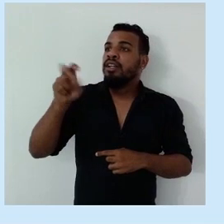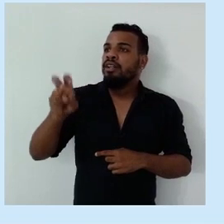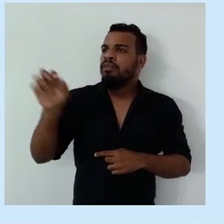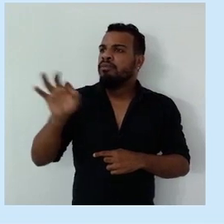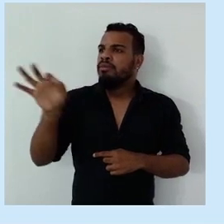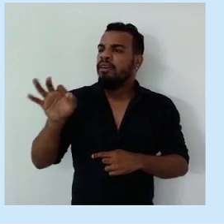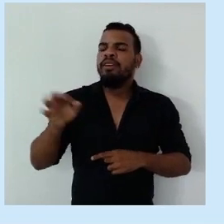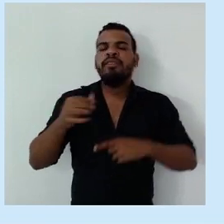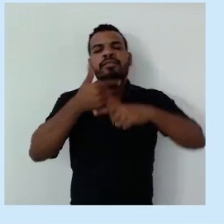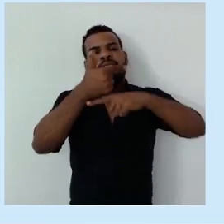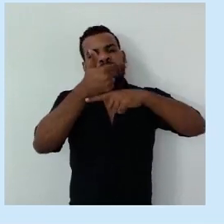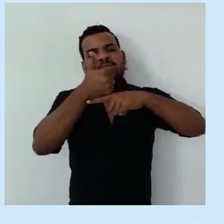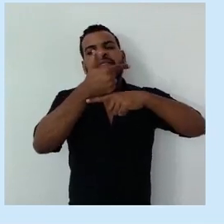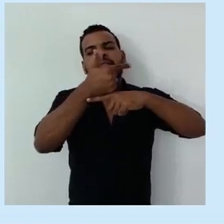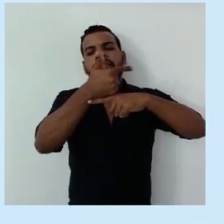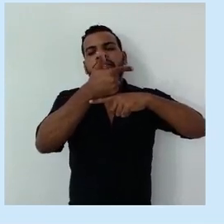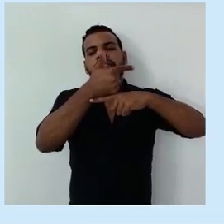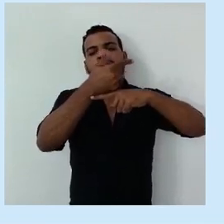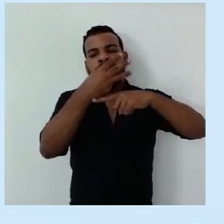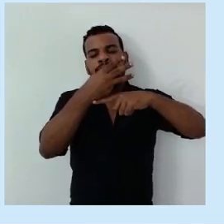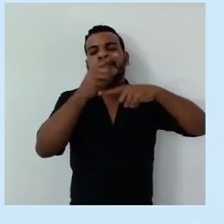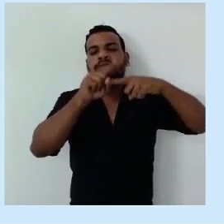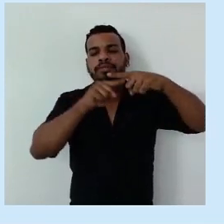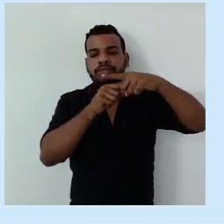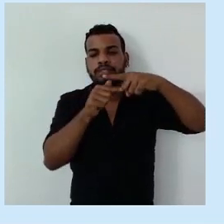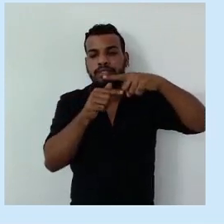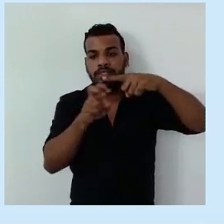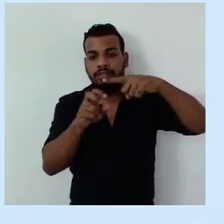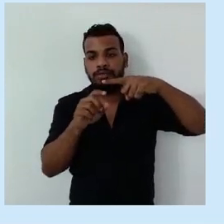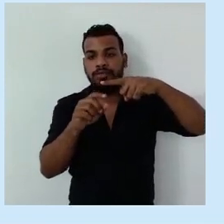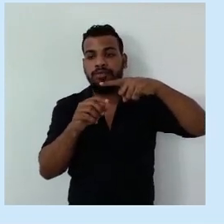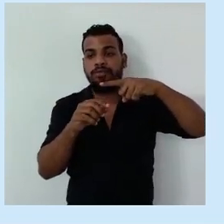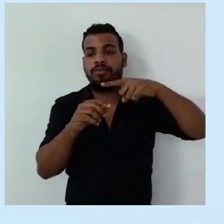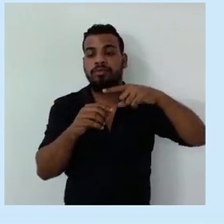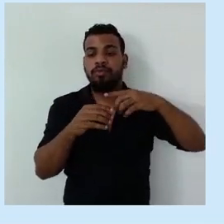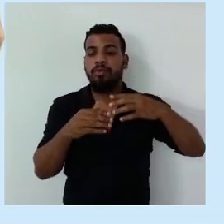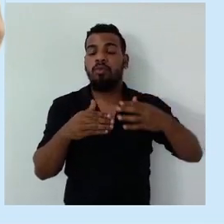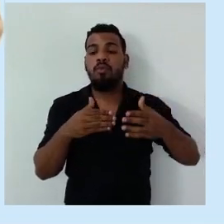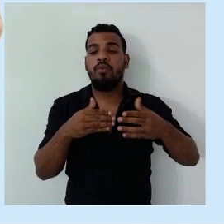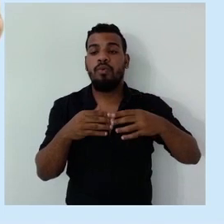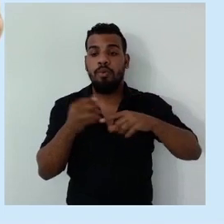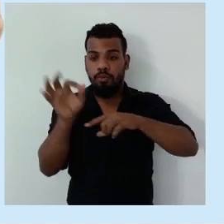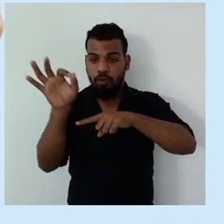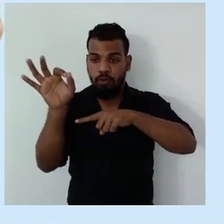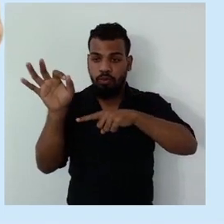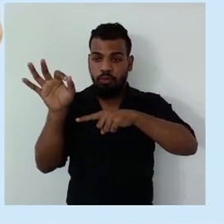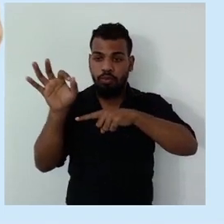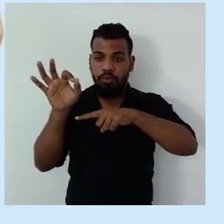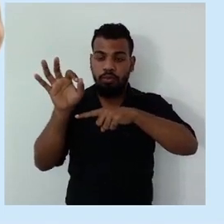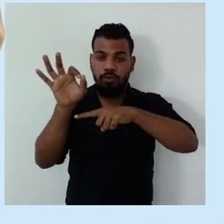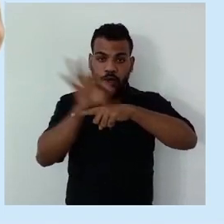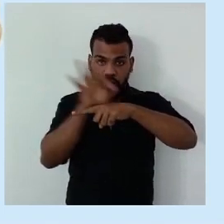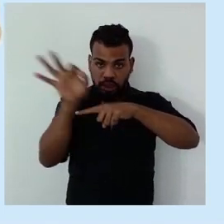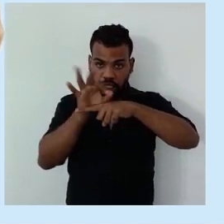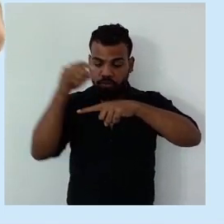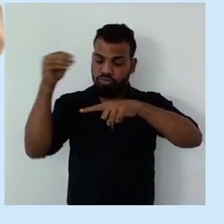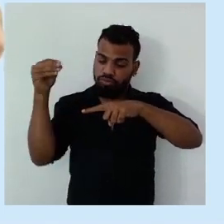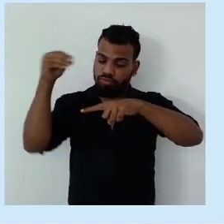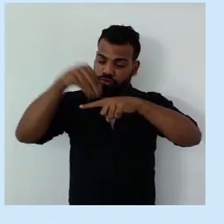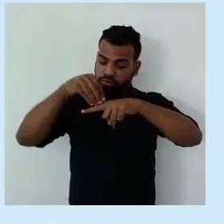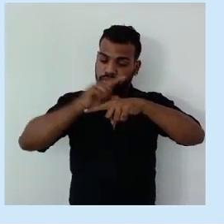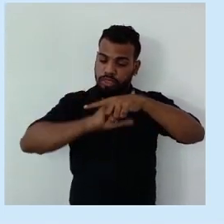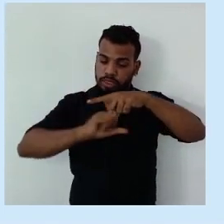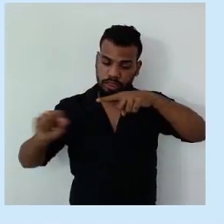23,75%, 23,75 sobre 100. A informação que der em porcentagem, você pega o mesmo número e divide